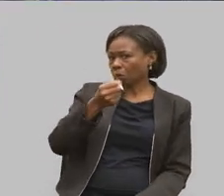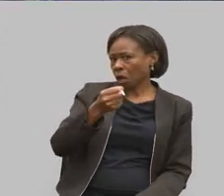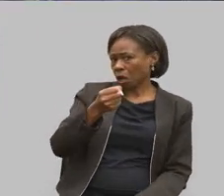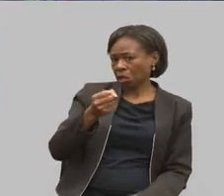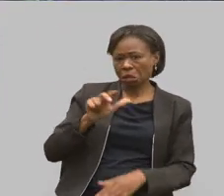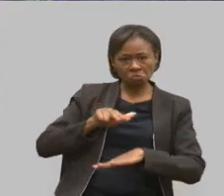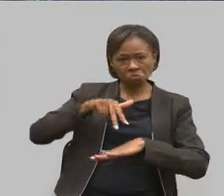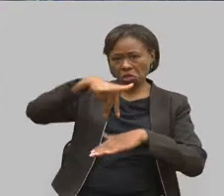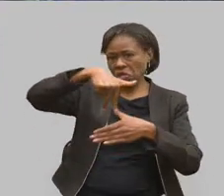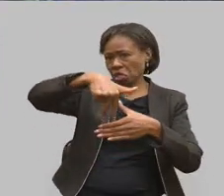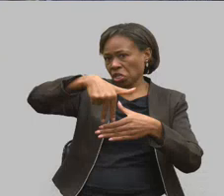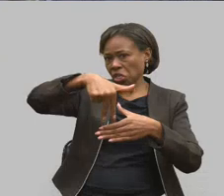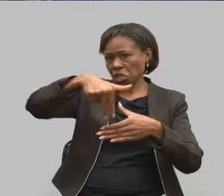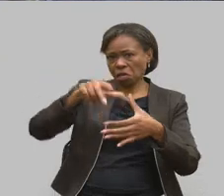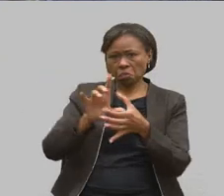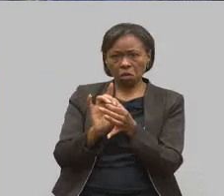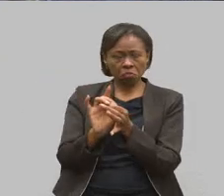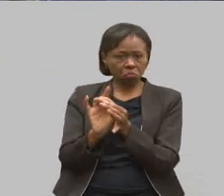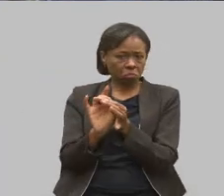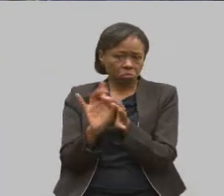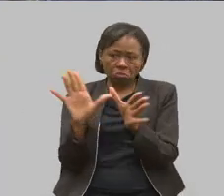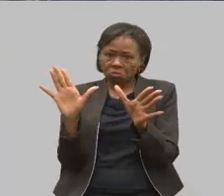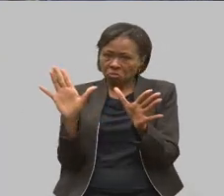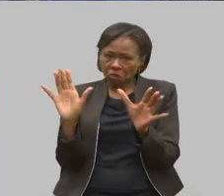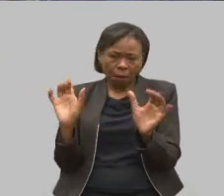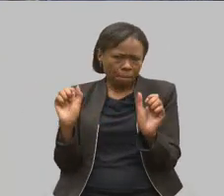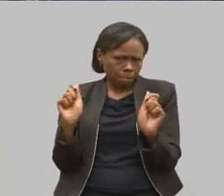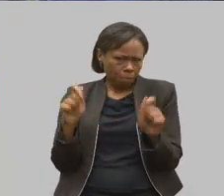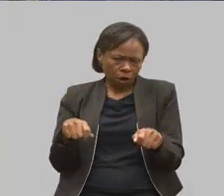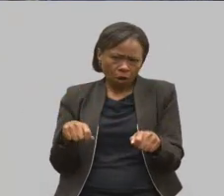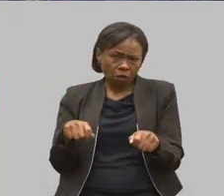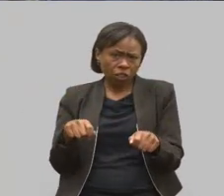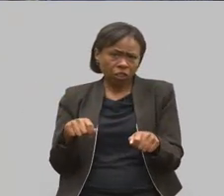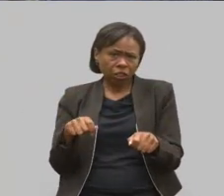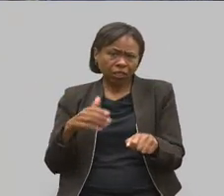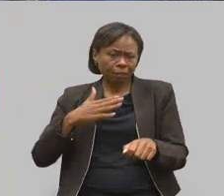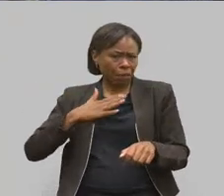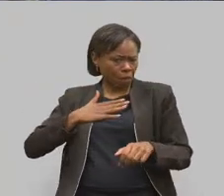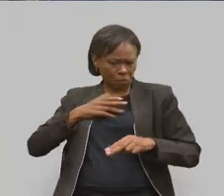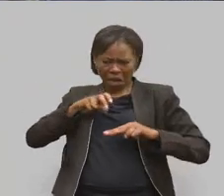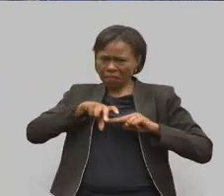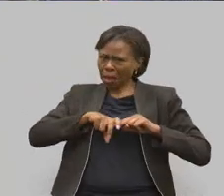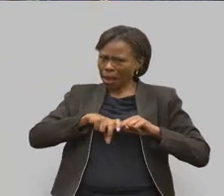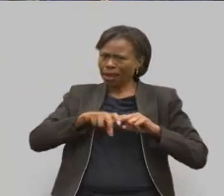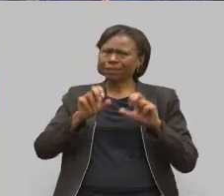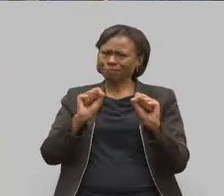cima de onde você se sentir melhor se quiser até da minha cadeira